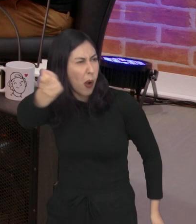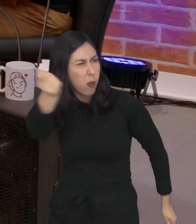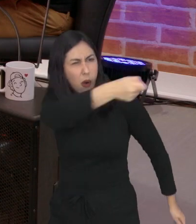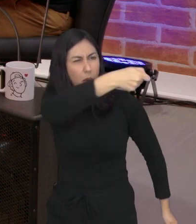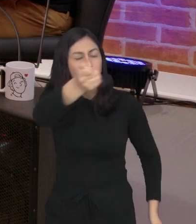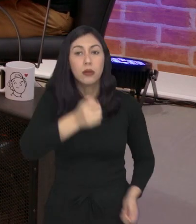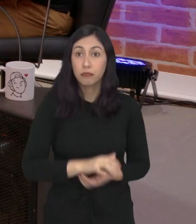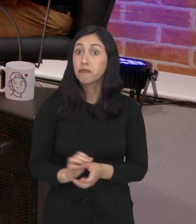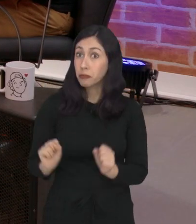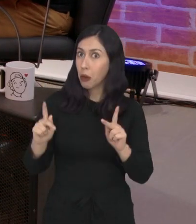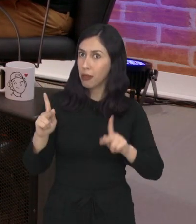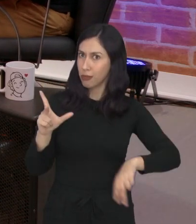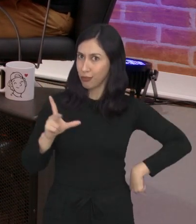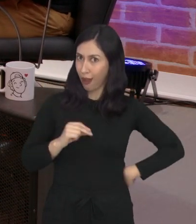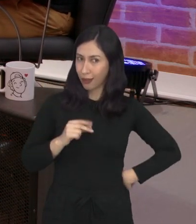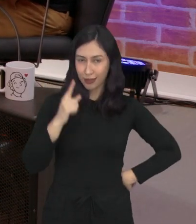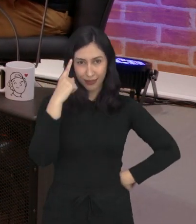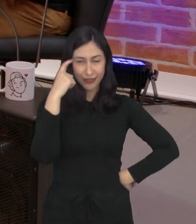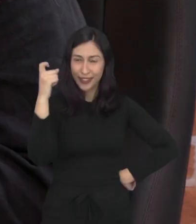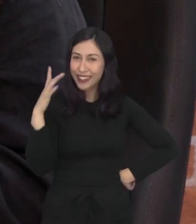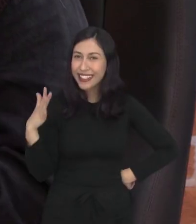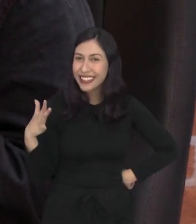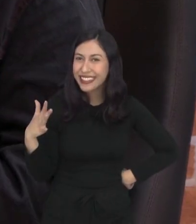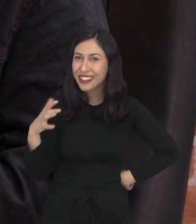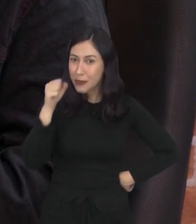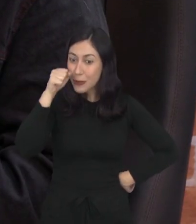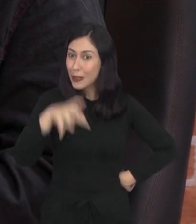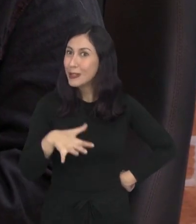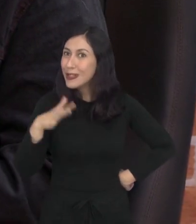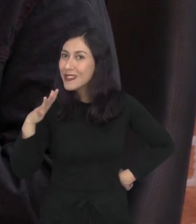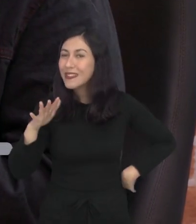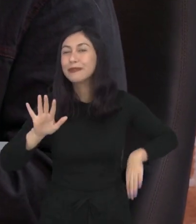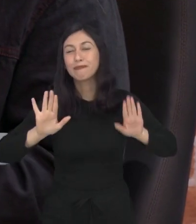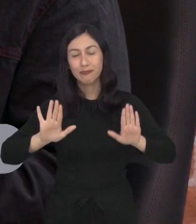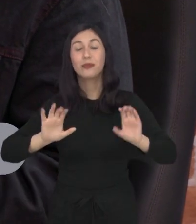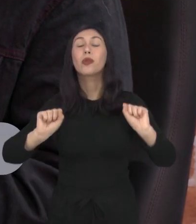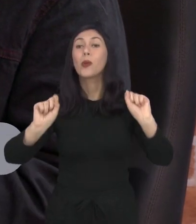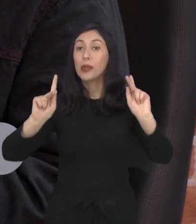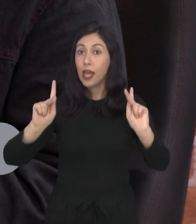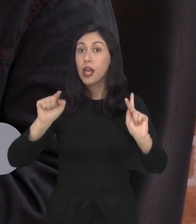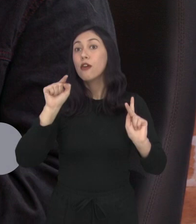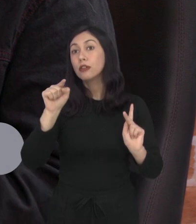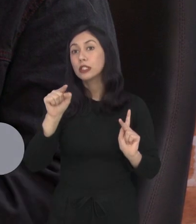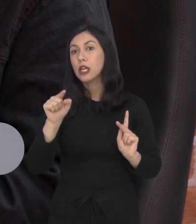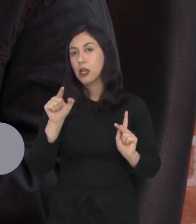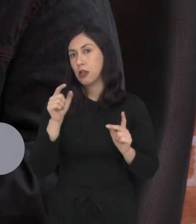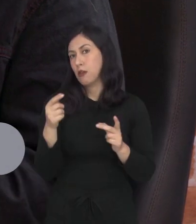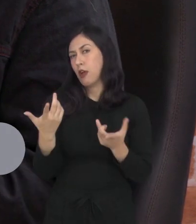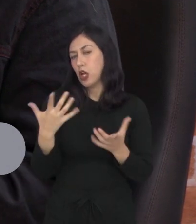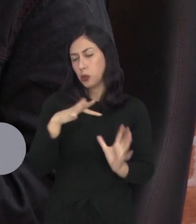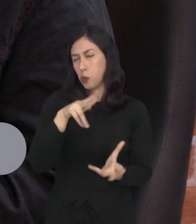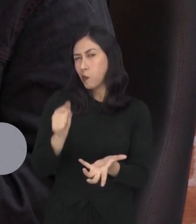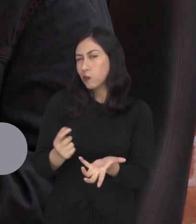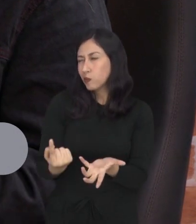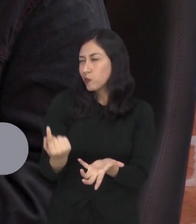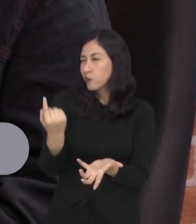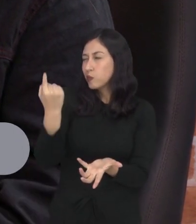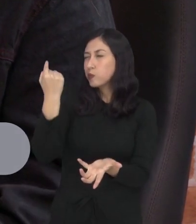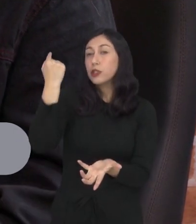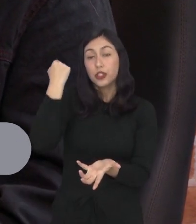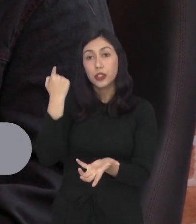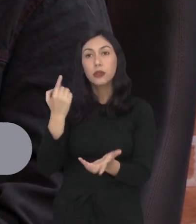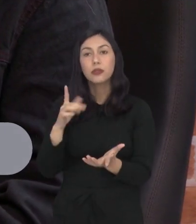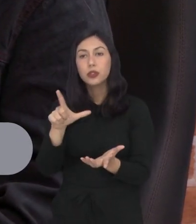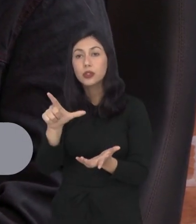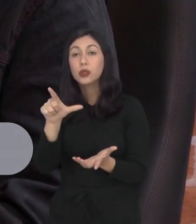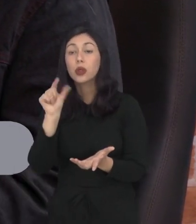o cara é agressivo, gente, cuidado. O que a gente faria então? Vamos pegar então, já que você falou um medieval, vamos pegar o sistema de RPG mais clássico